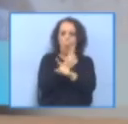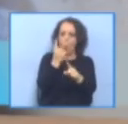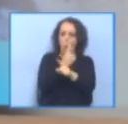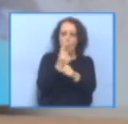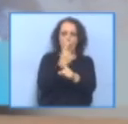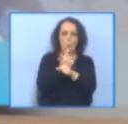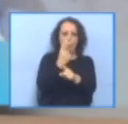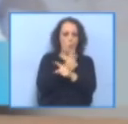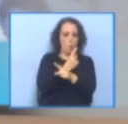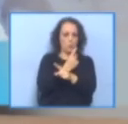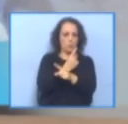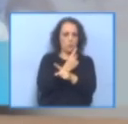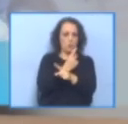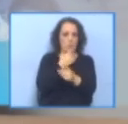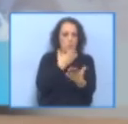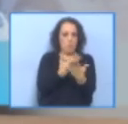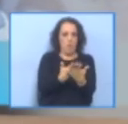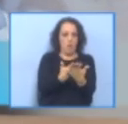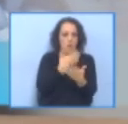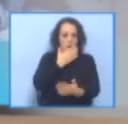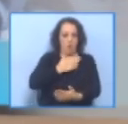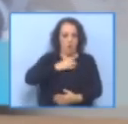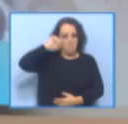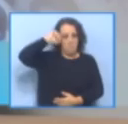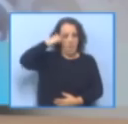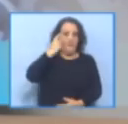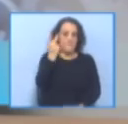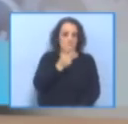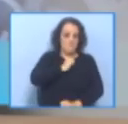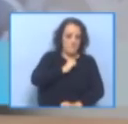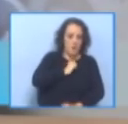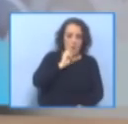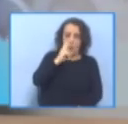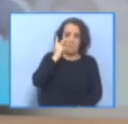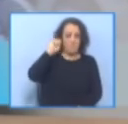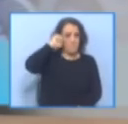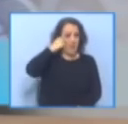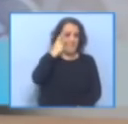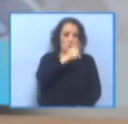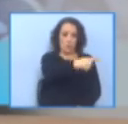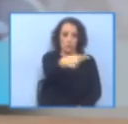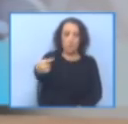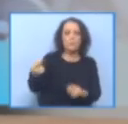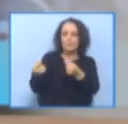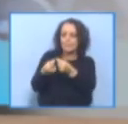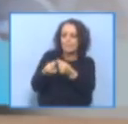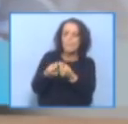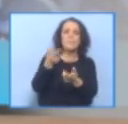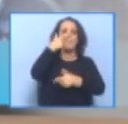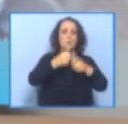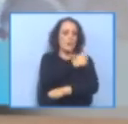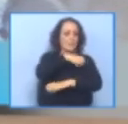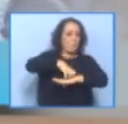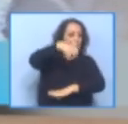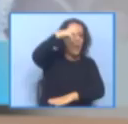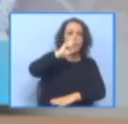em risco a nossa vida ou a vida dos outros próximos, no sentido das pessoas que estão no nosso prédio, ou